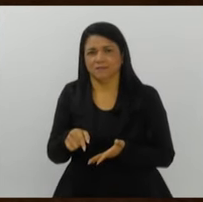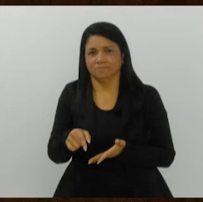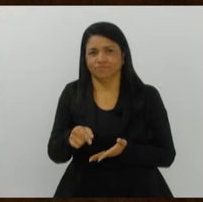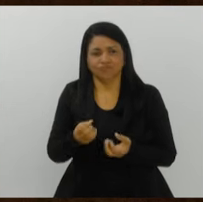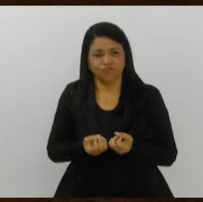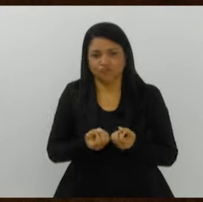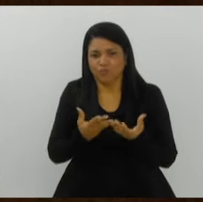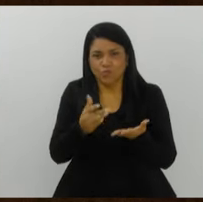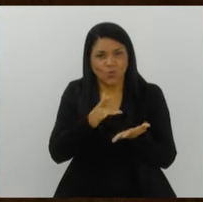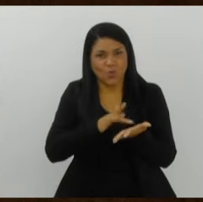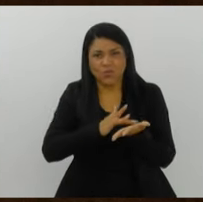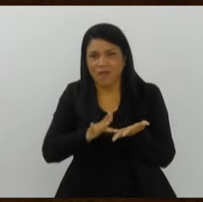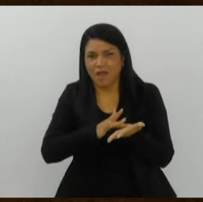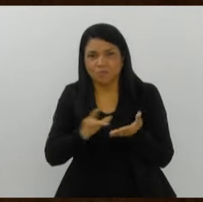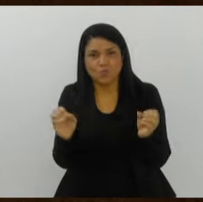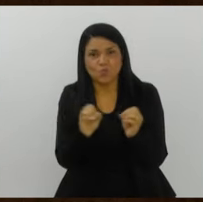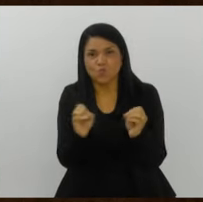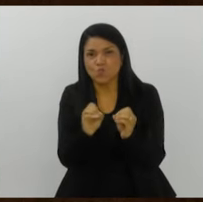entregues.